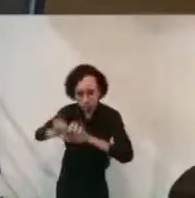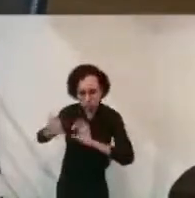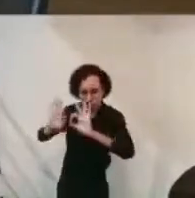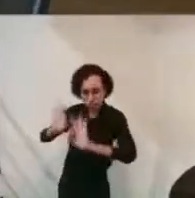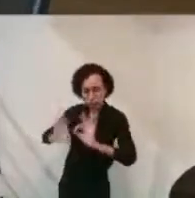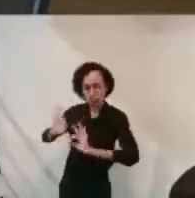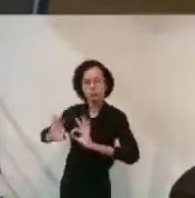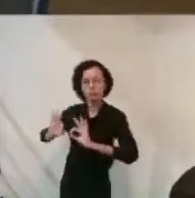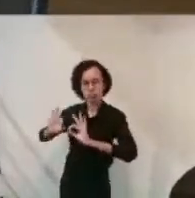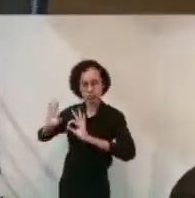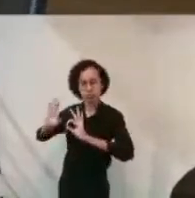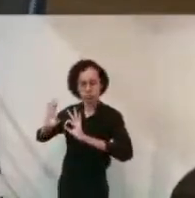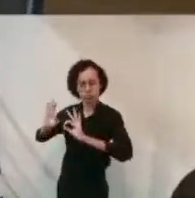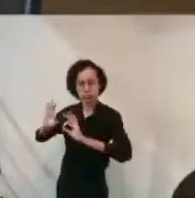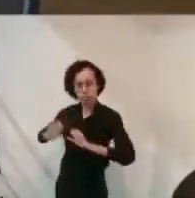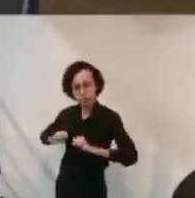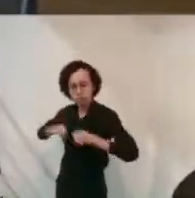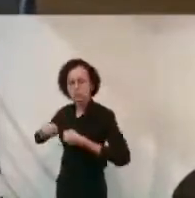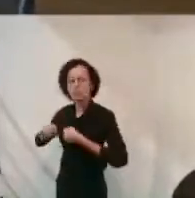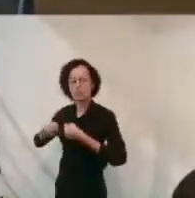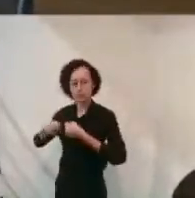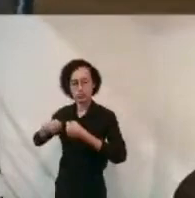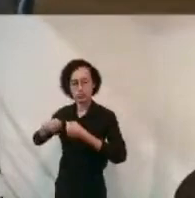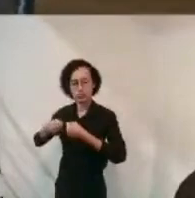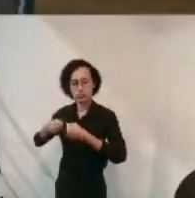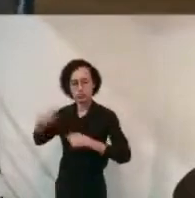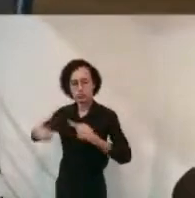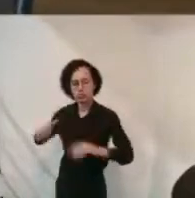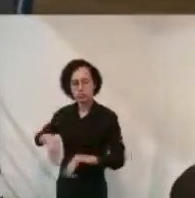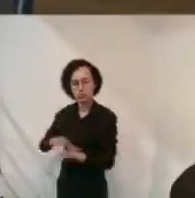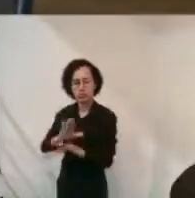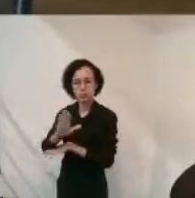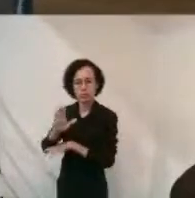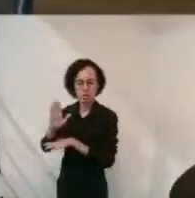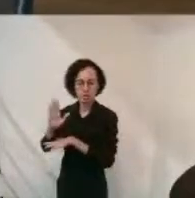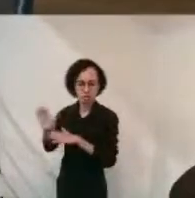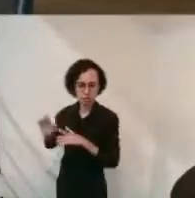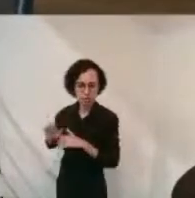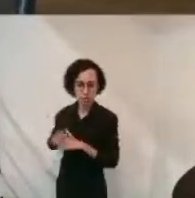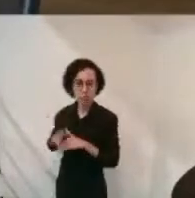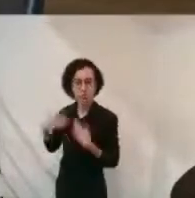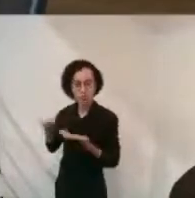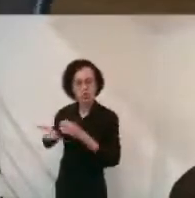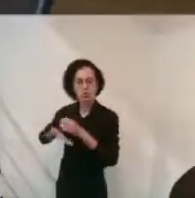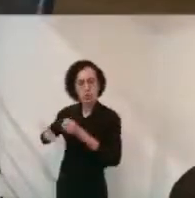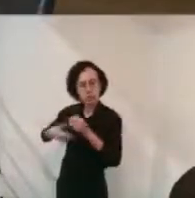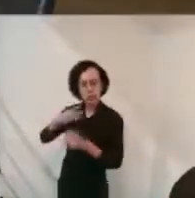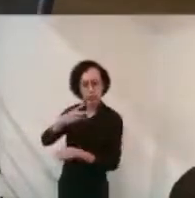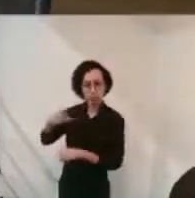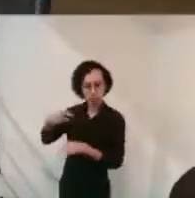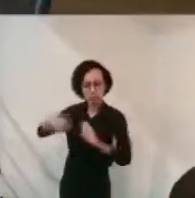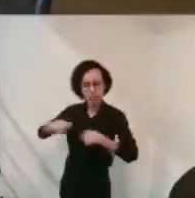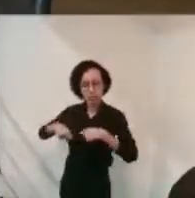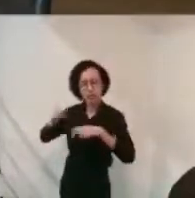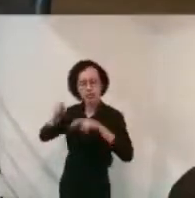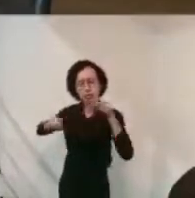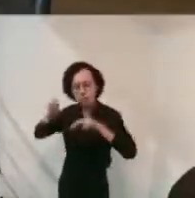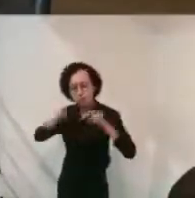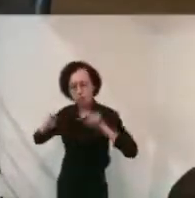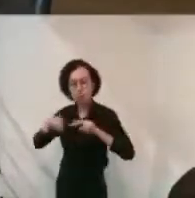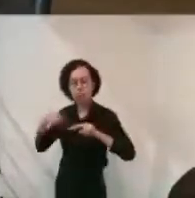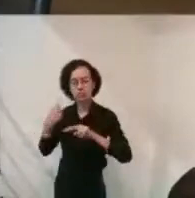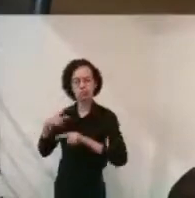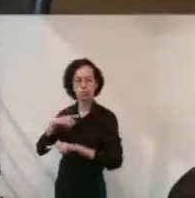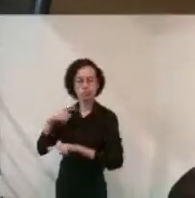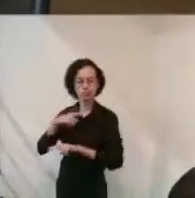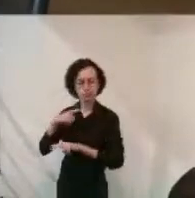inclusive, o poder executivo. Então, essa é uma base também que o Ministério Público deve observar para que a gente tenha resultados